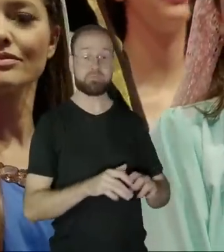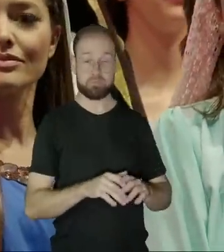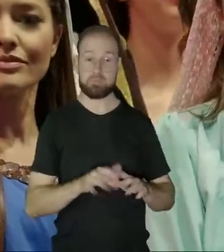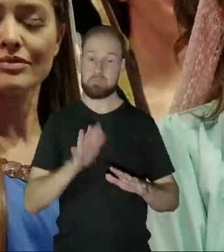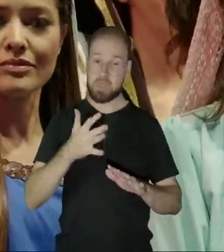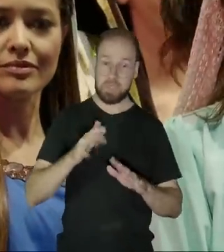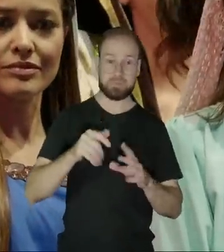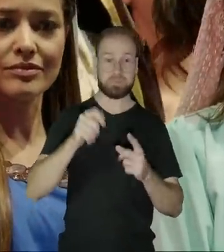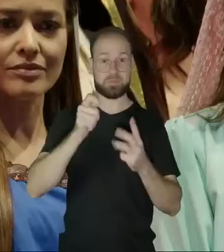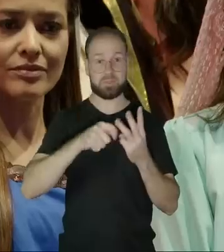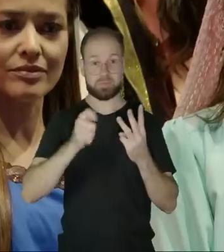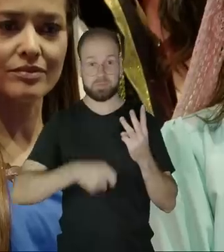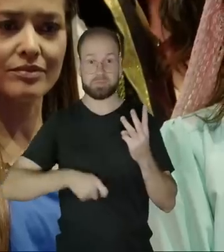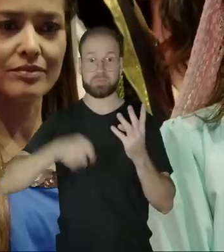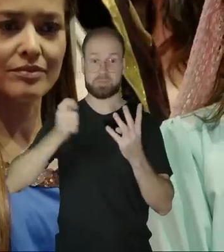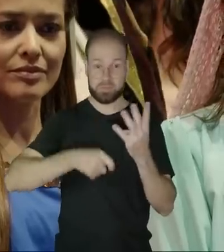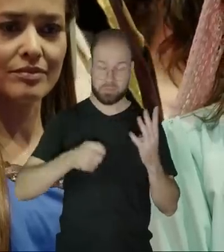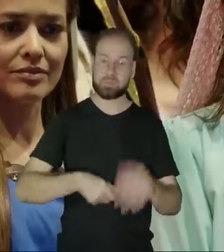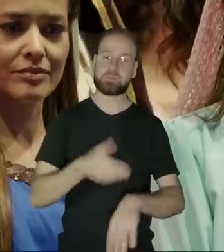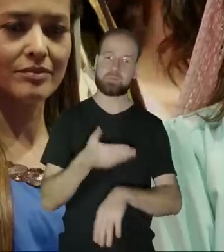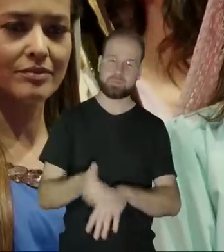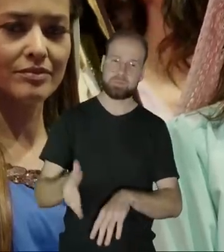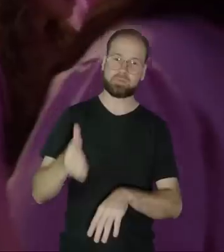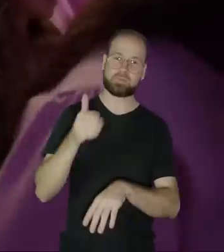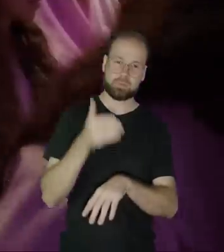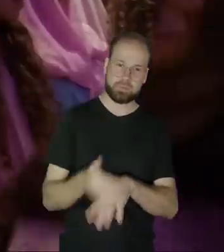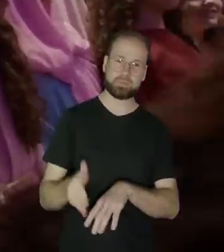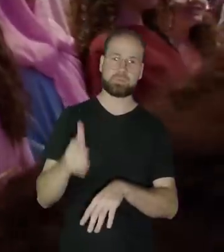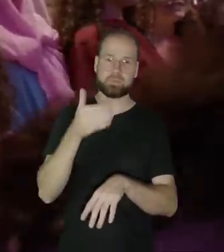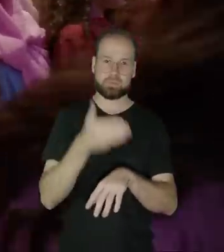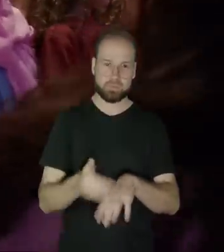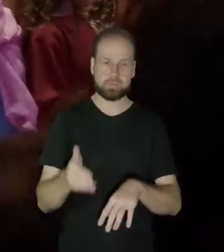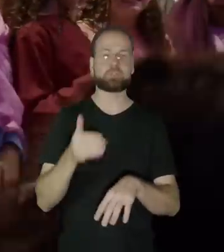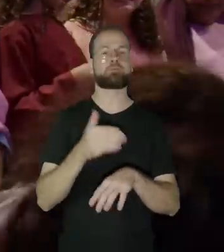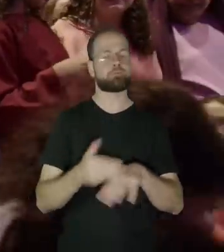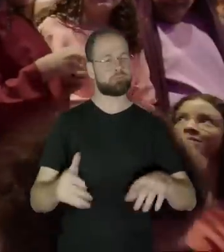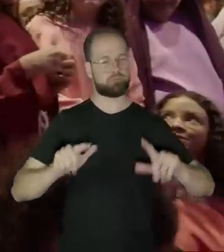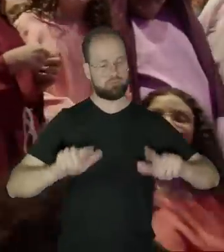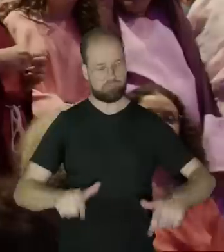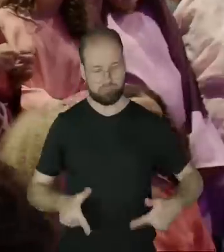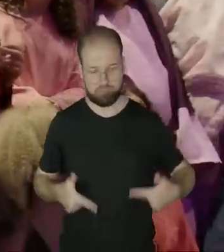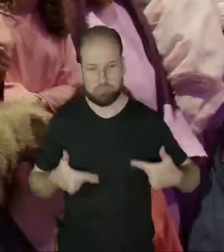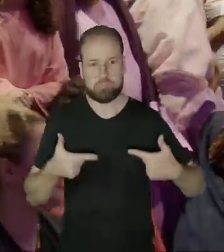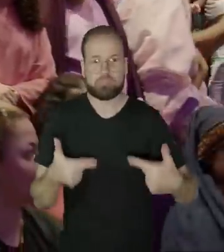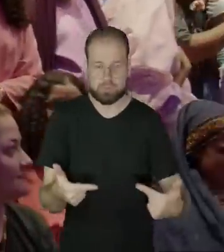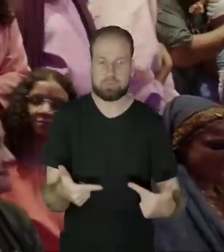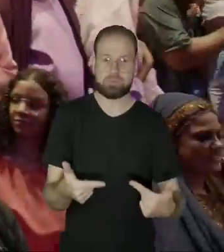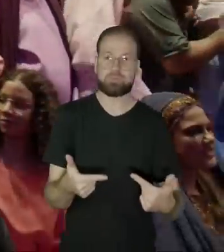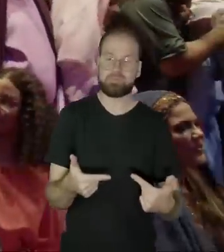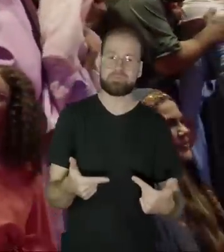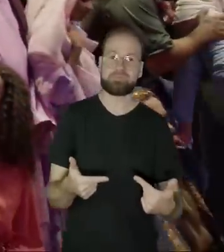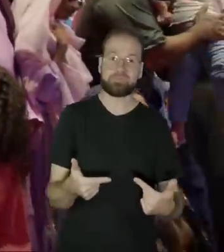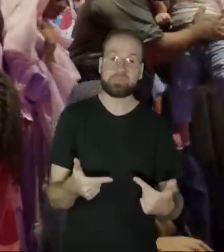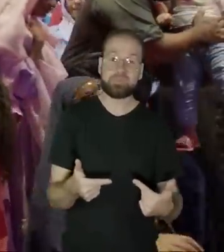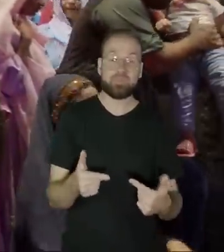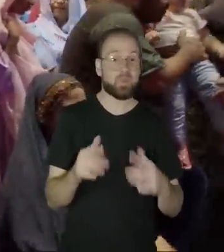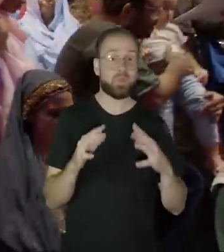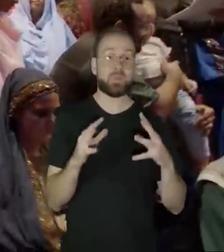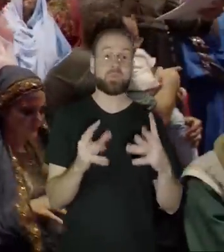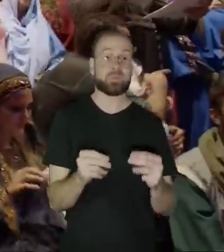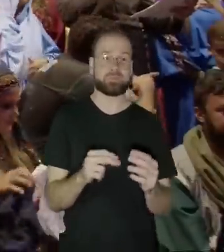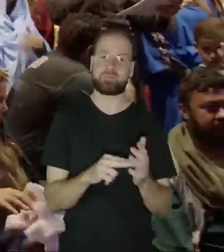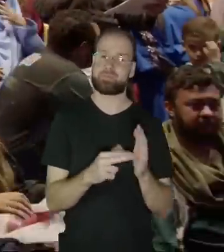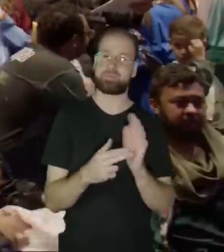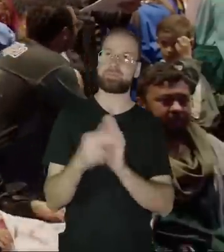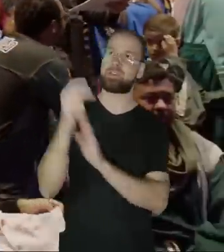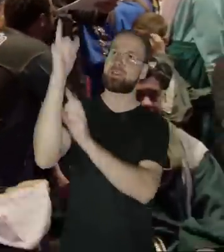3 meses, 4 meses, eles ensaiaram, tiveram, se dedicando, colocando a sua vida. Isso tudo é sinal da